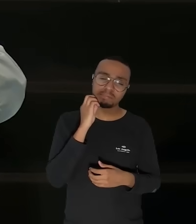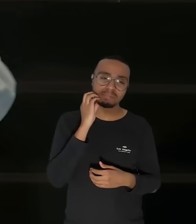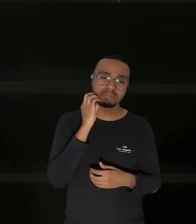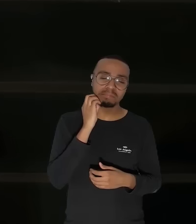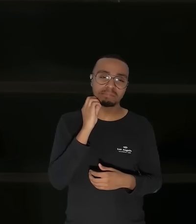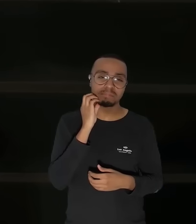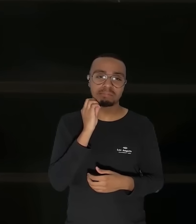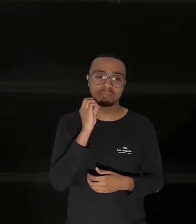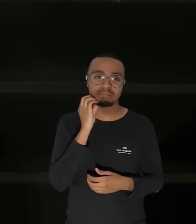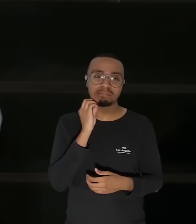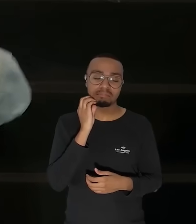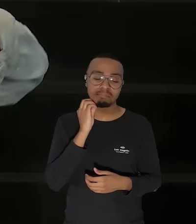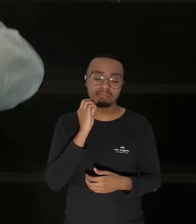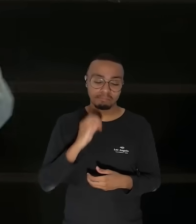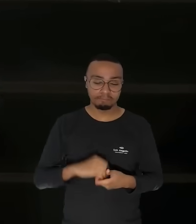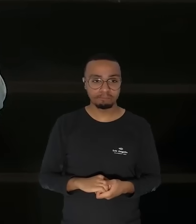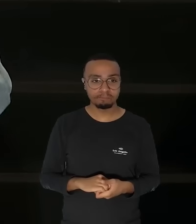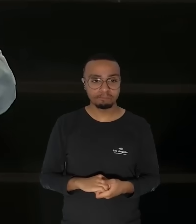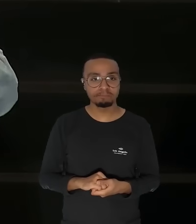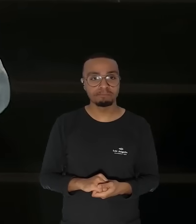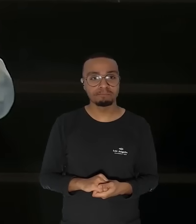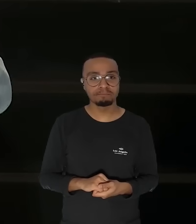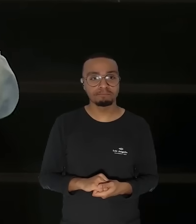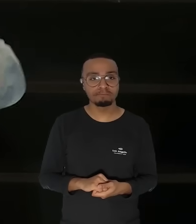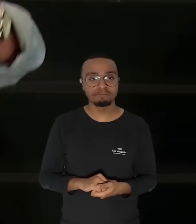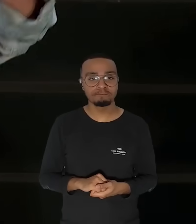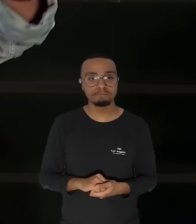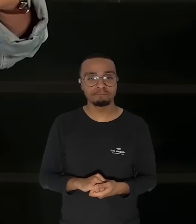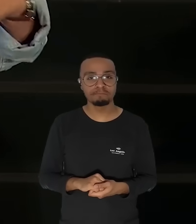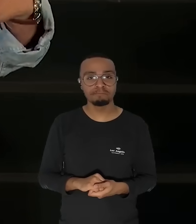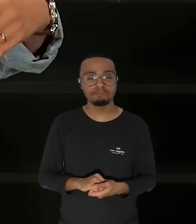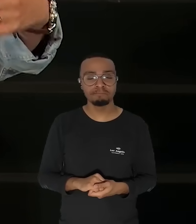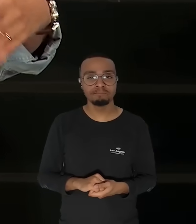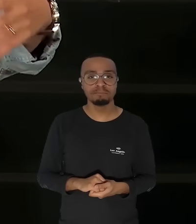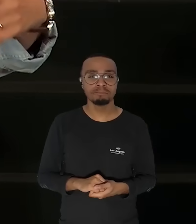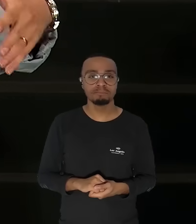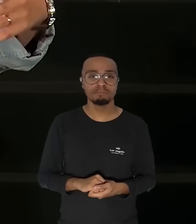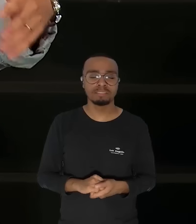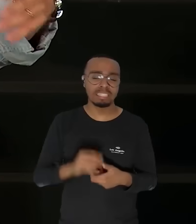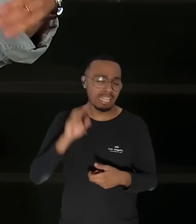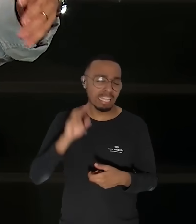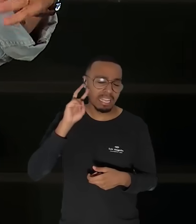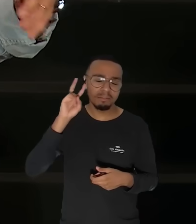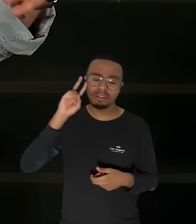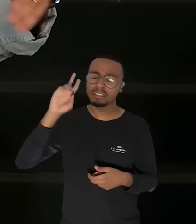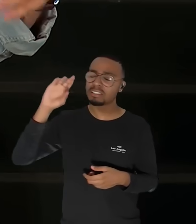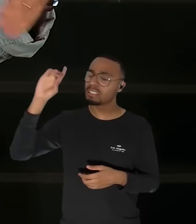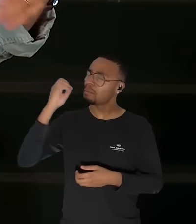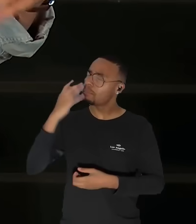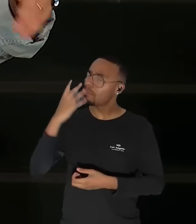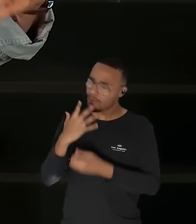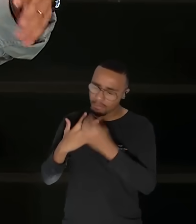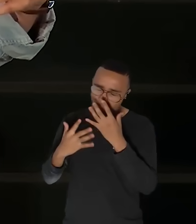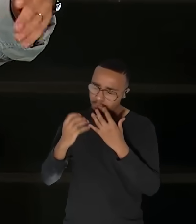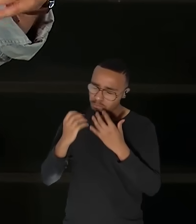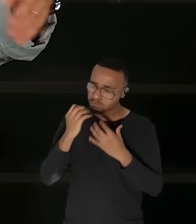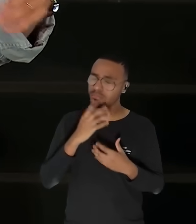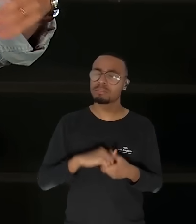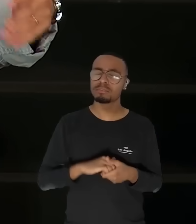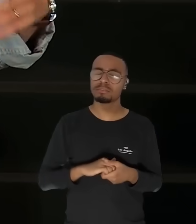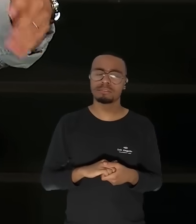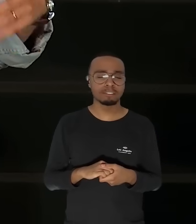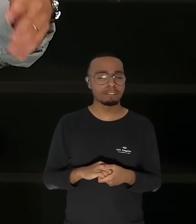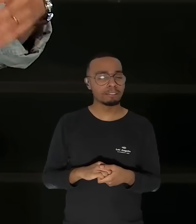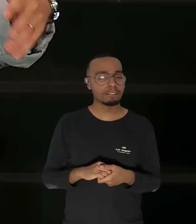é bom, Ele é bom. Ei, ei, ei, apruma, ei alma, apruma. Apruma, Deus é bom. Você não pode fugir de onde